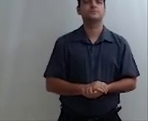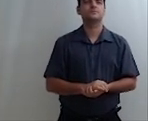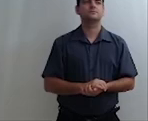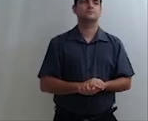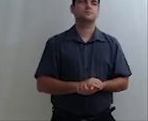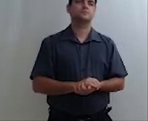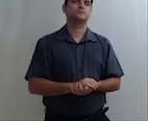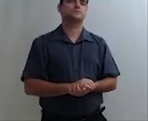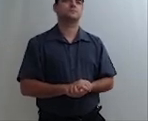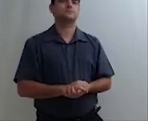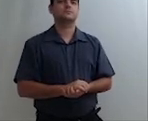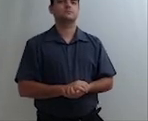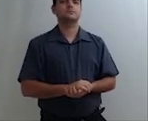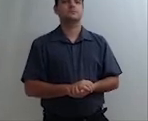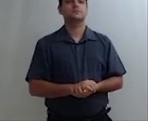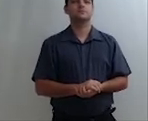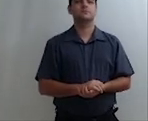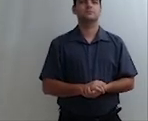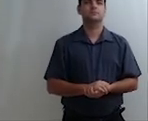uso da palavra